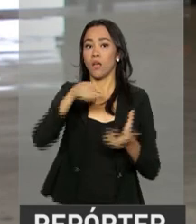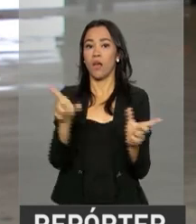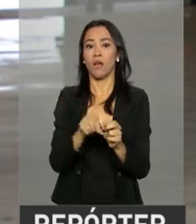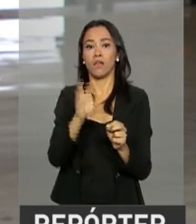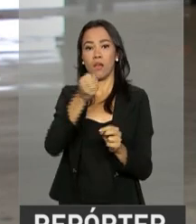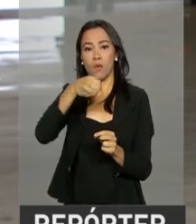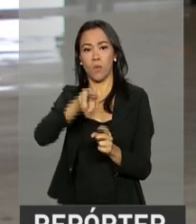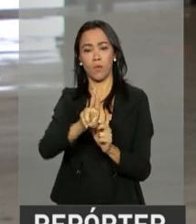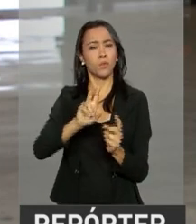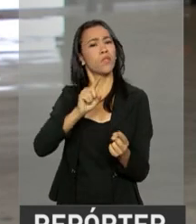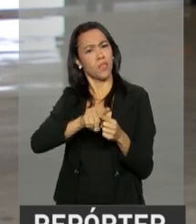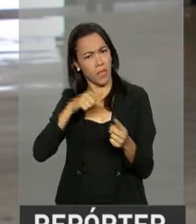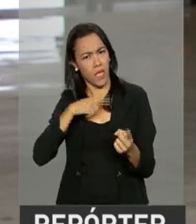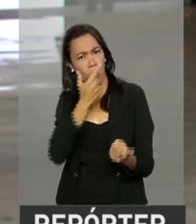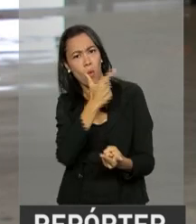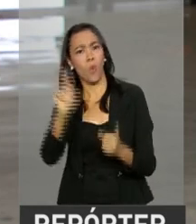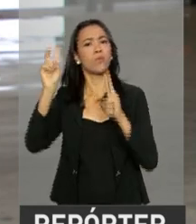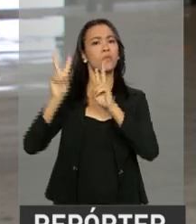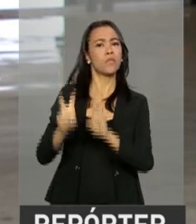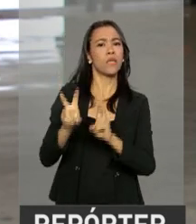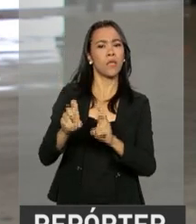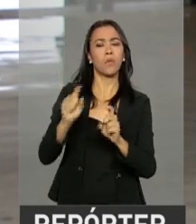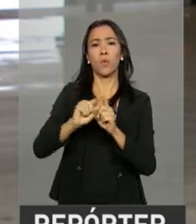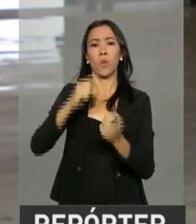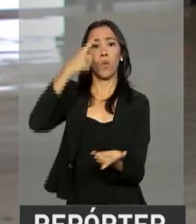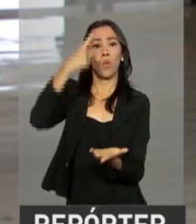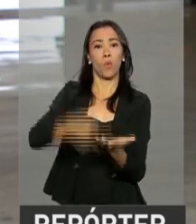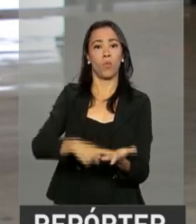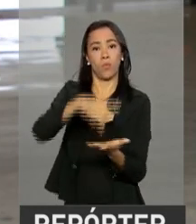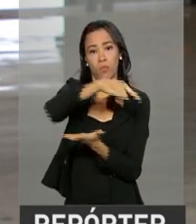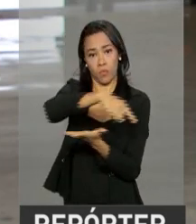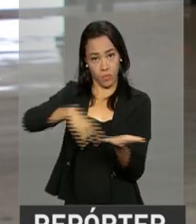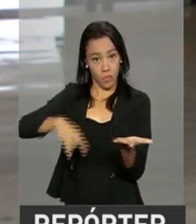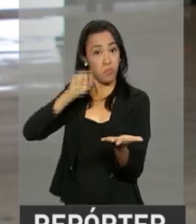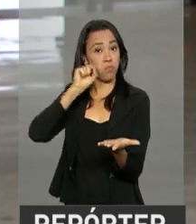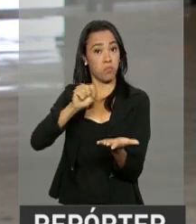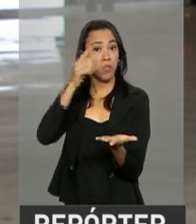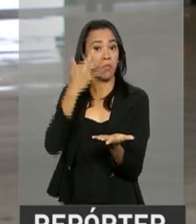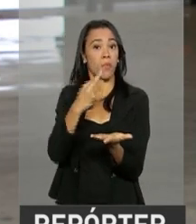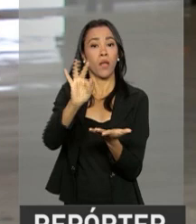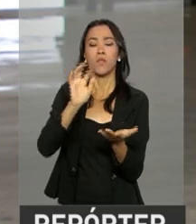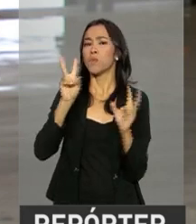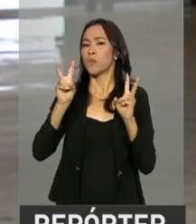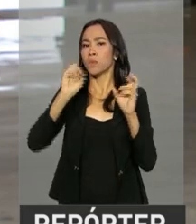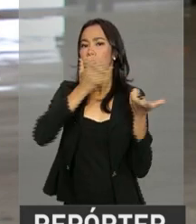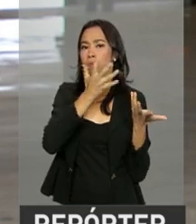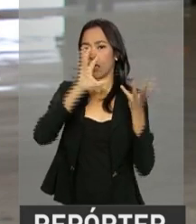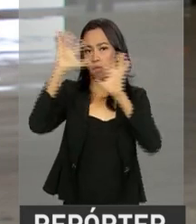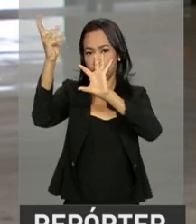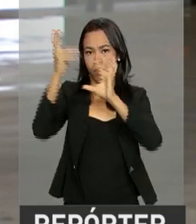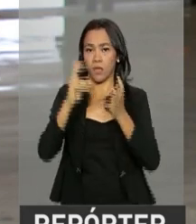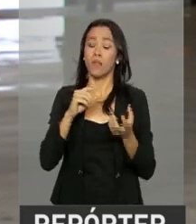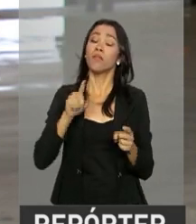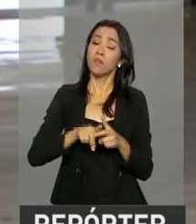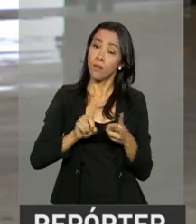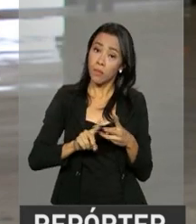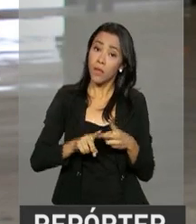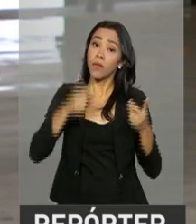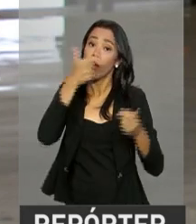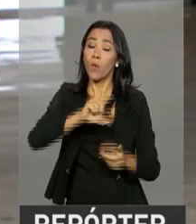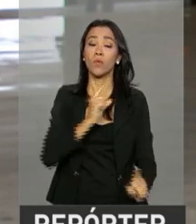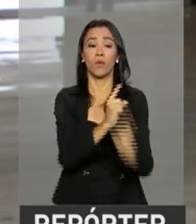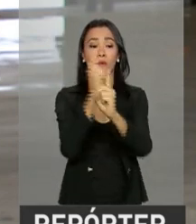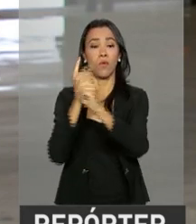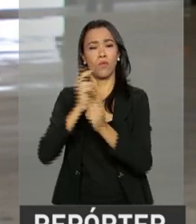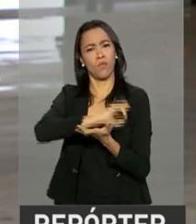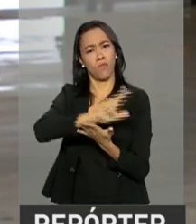encontro para tratar do acordo de Paris sobre a mudança do clima ele também deve realizar Encontros bilaterais com líderes de outros países